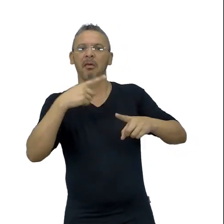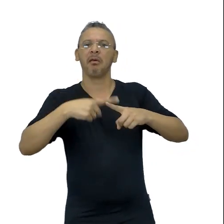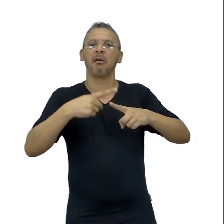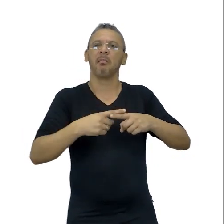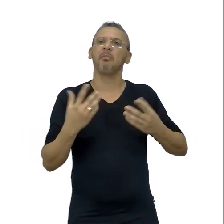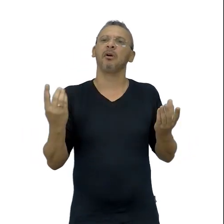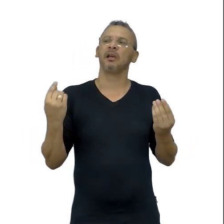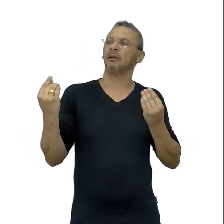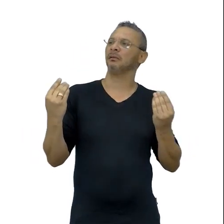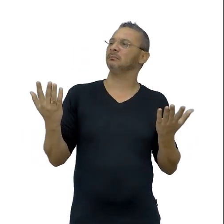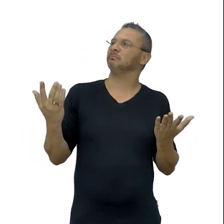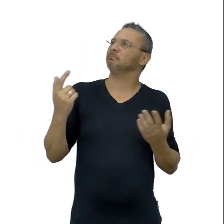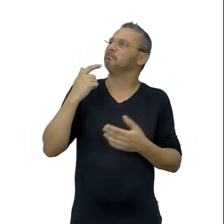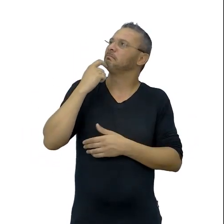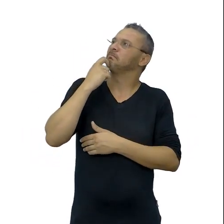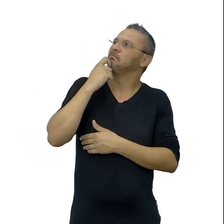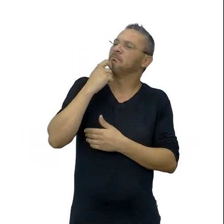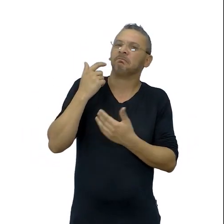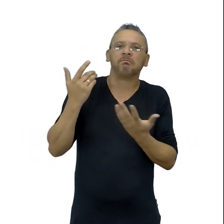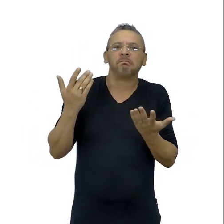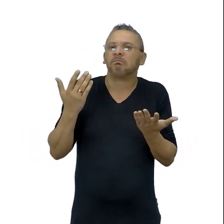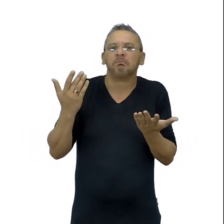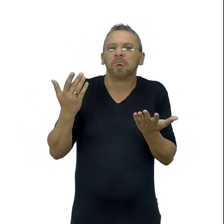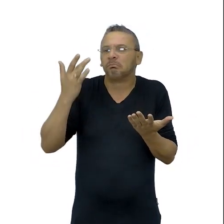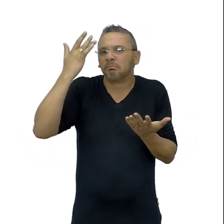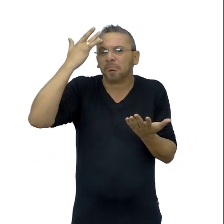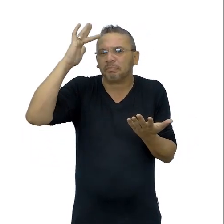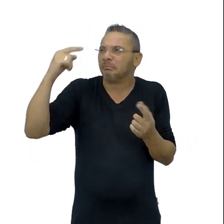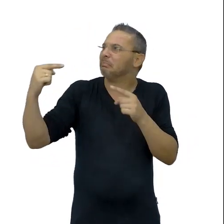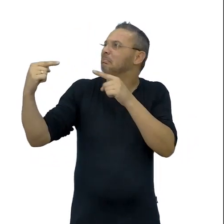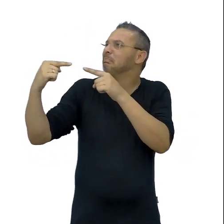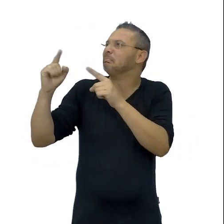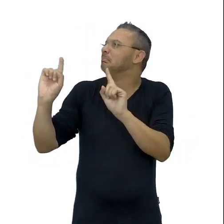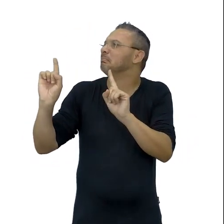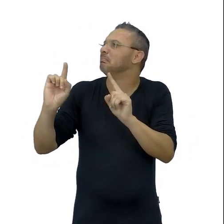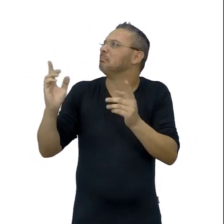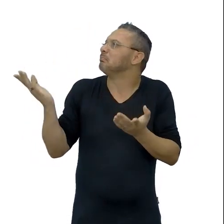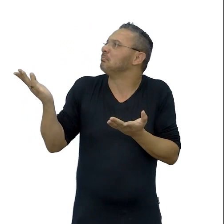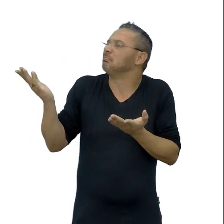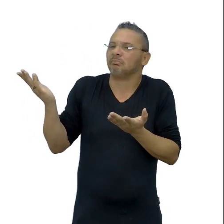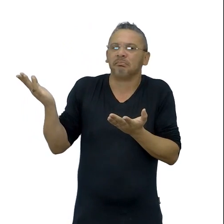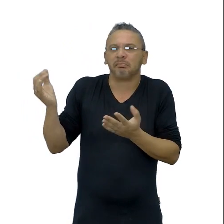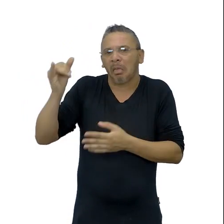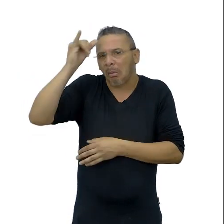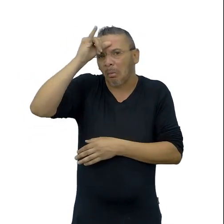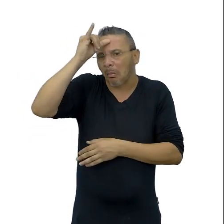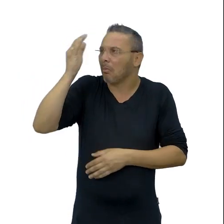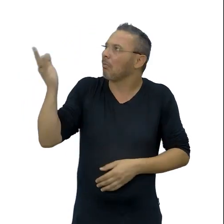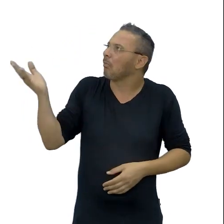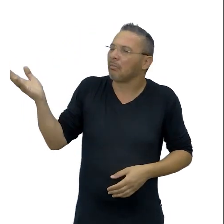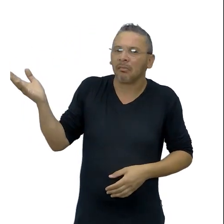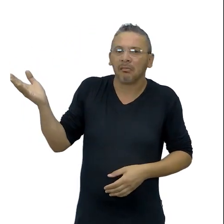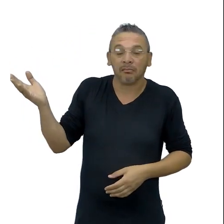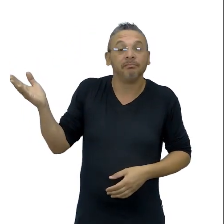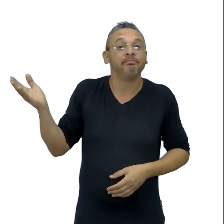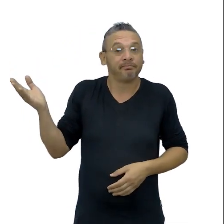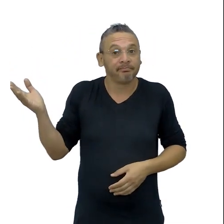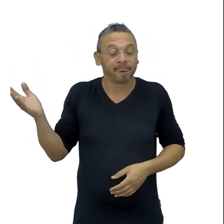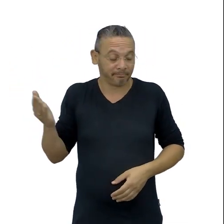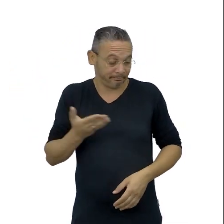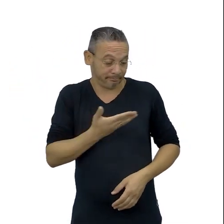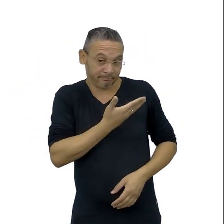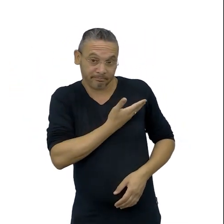na praia. Então, não tem sentido, né? Isso é besteira. Então, os próprios colegas,